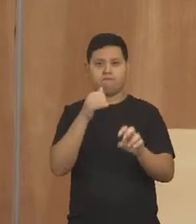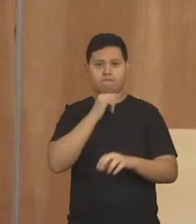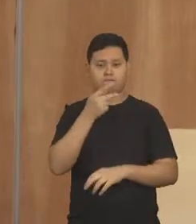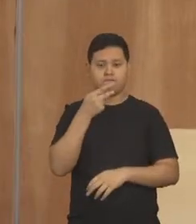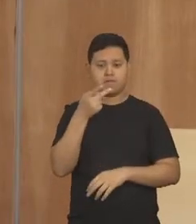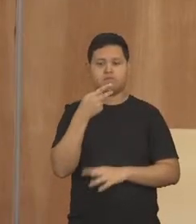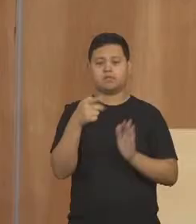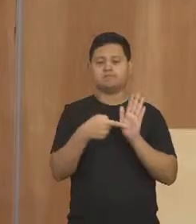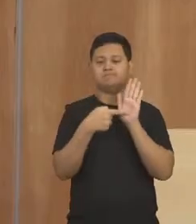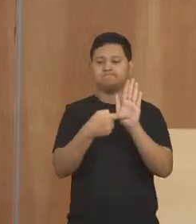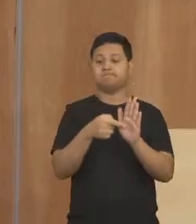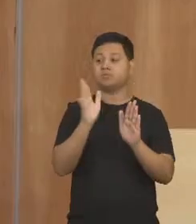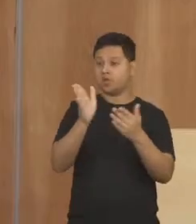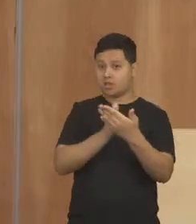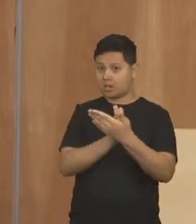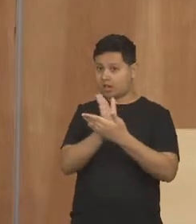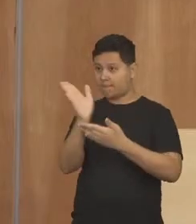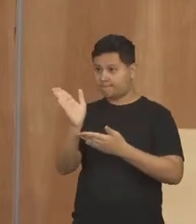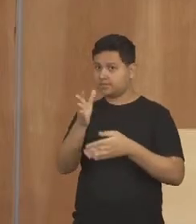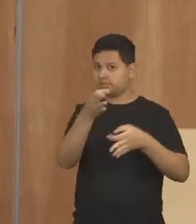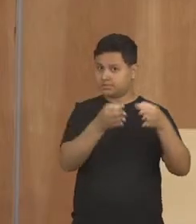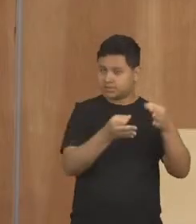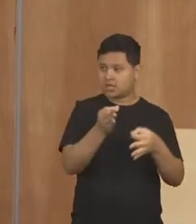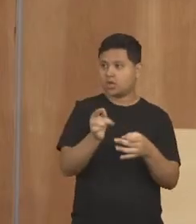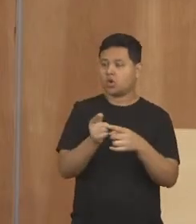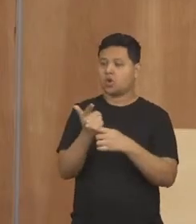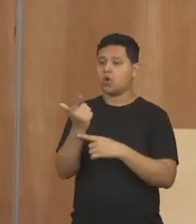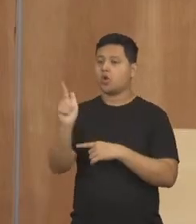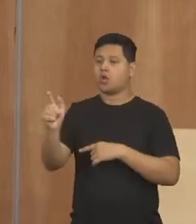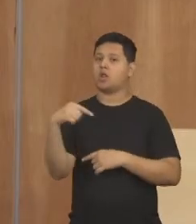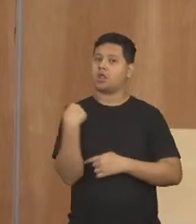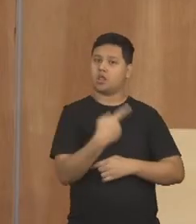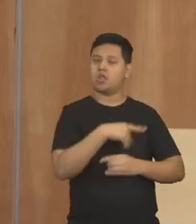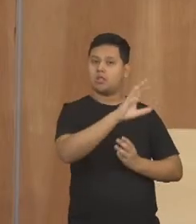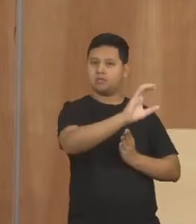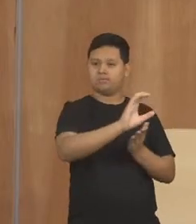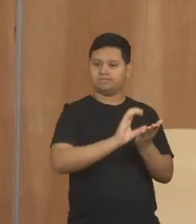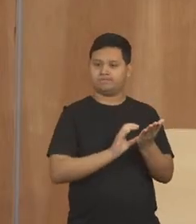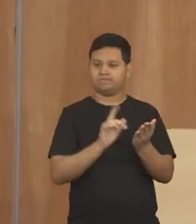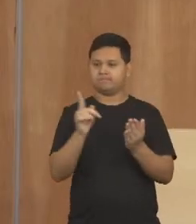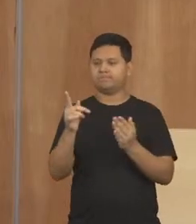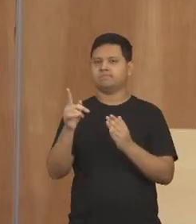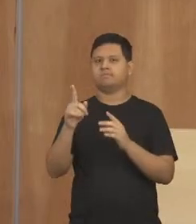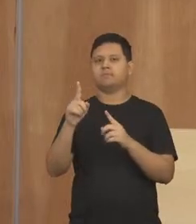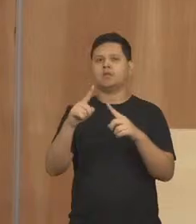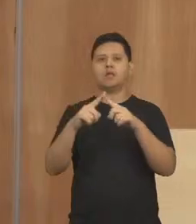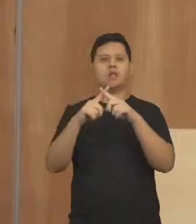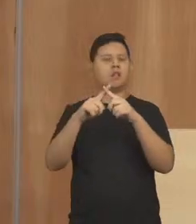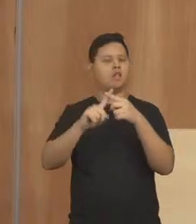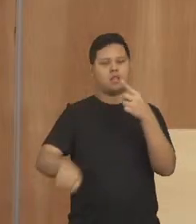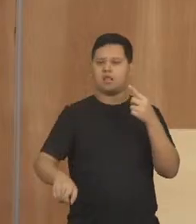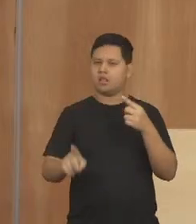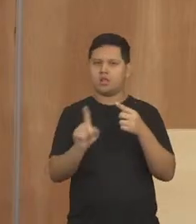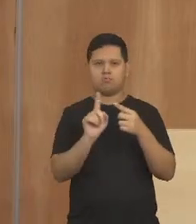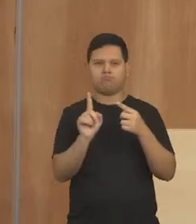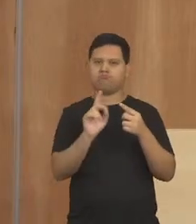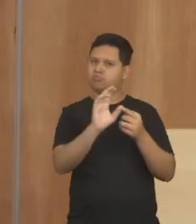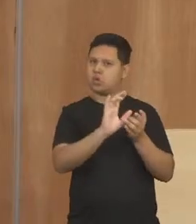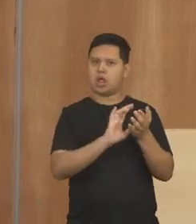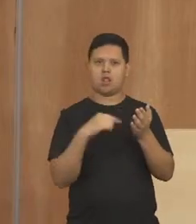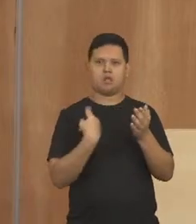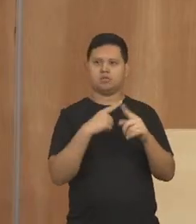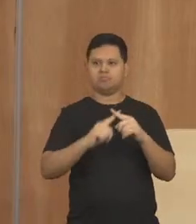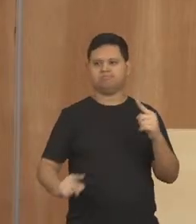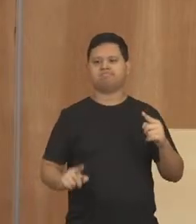E passaram pela Comissão de Constituição e Justiça e algumas outras, e as nossas emendas foram reprovadas. Isso não é um negócio que costuma acontecer